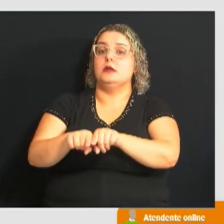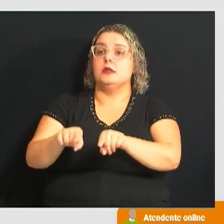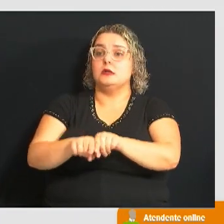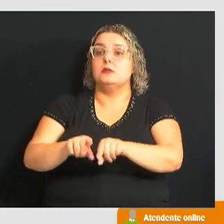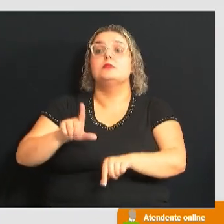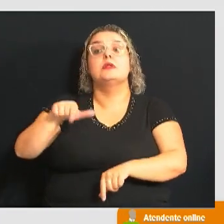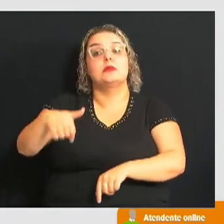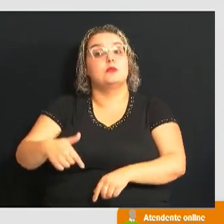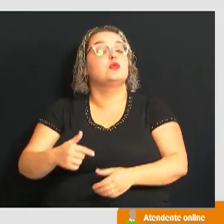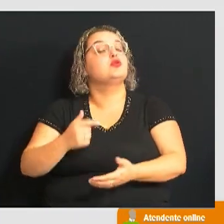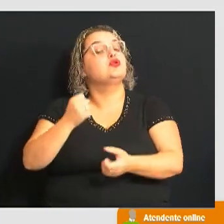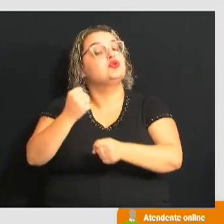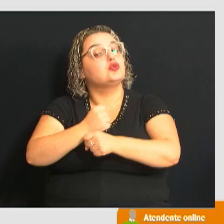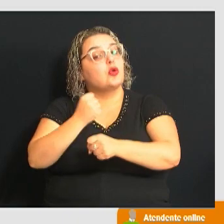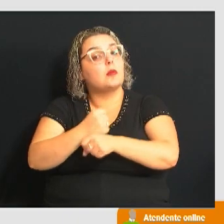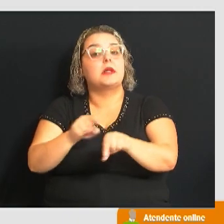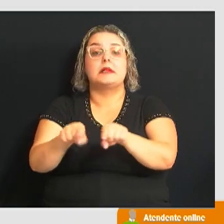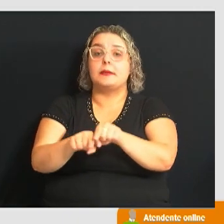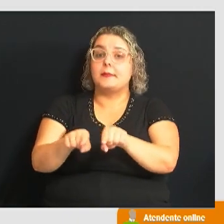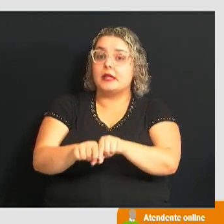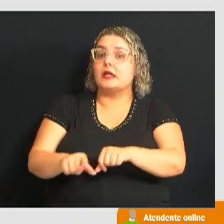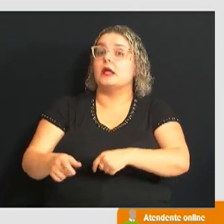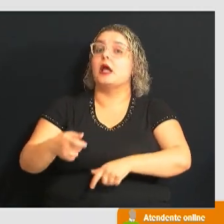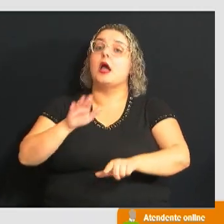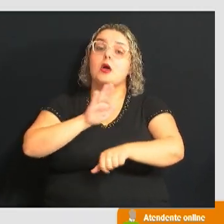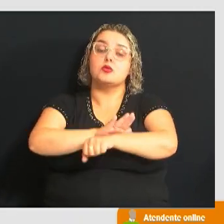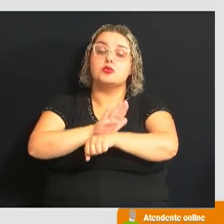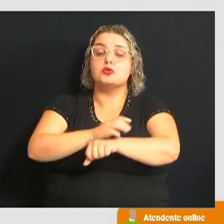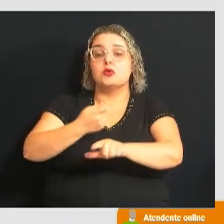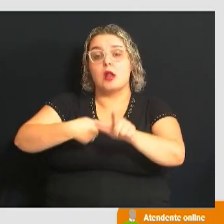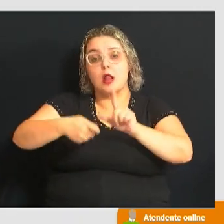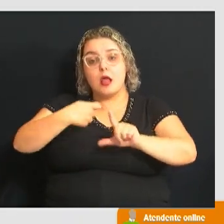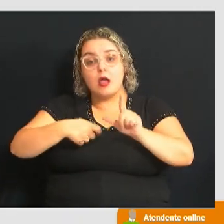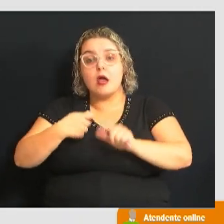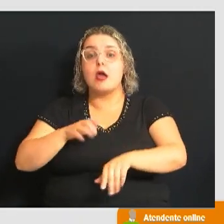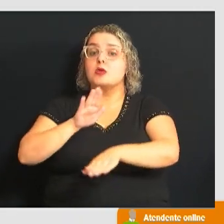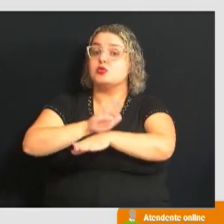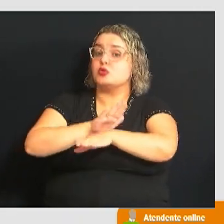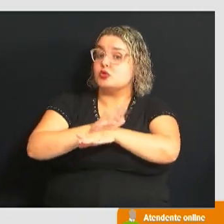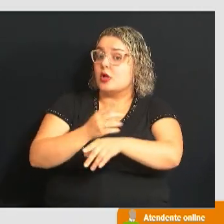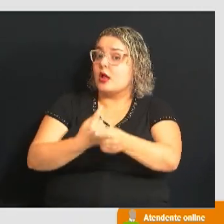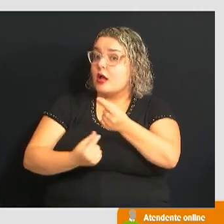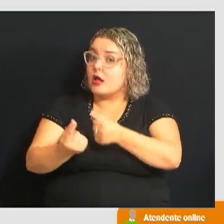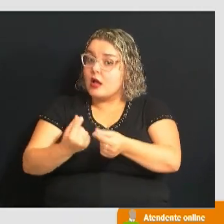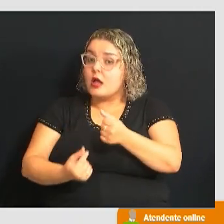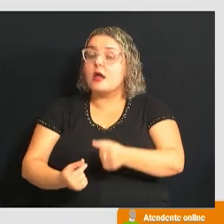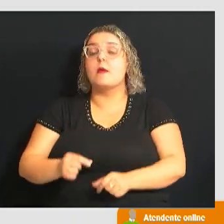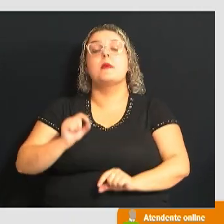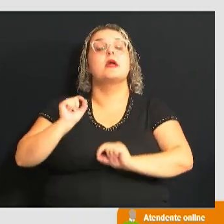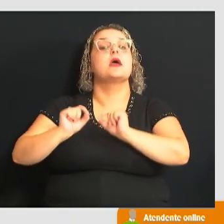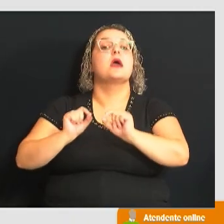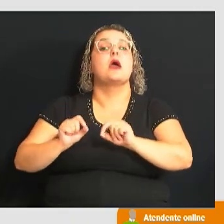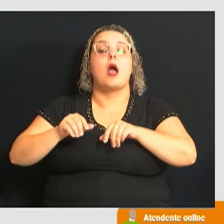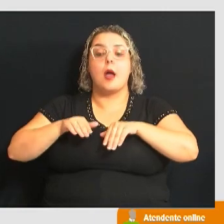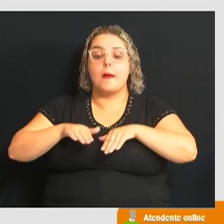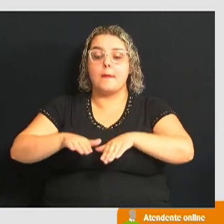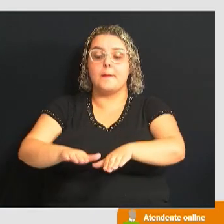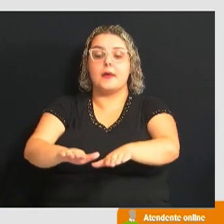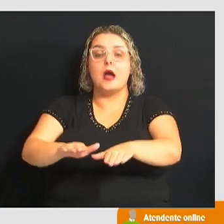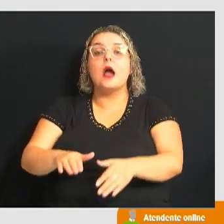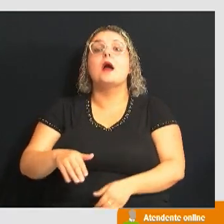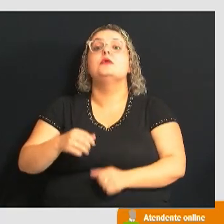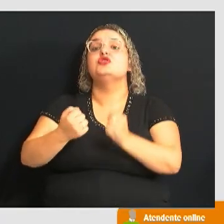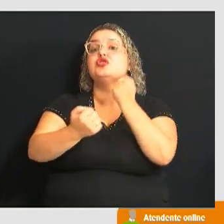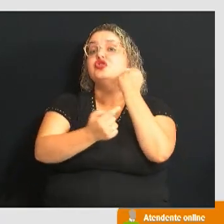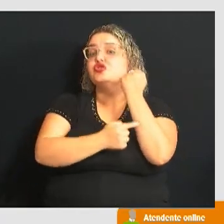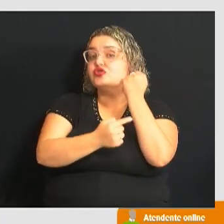pós-obra, auxiliar de logística, auxiliar financeiro, para quem é carpinteiro, tem também